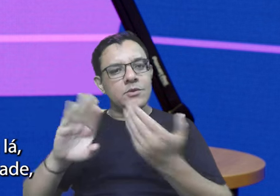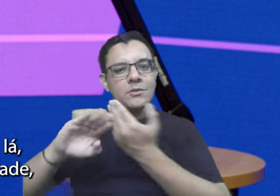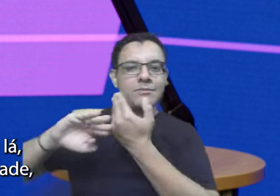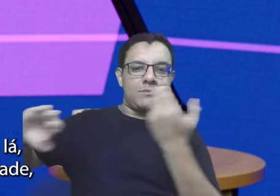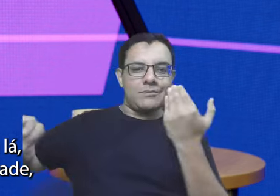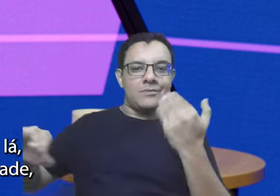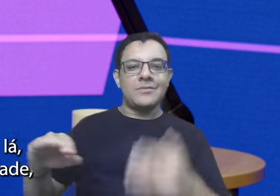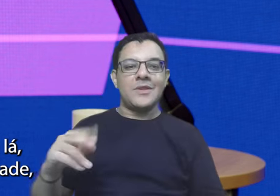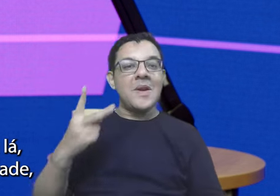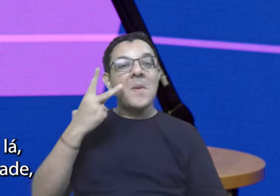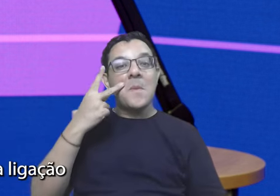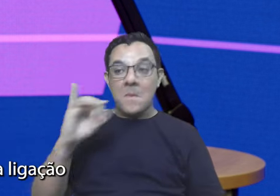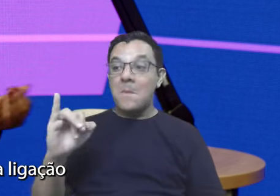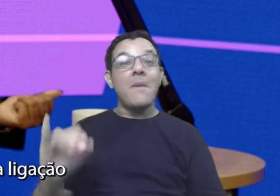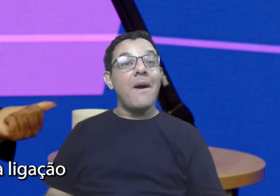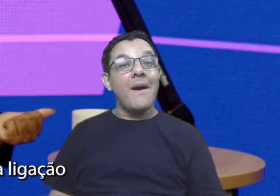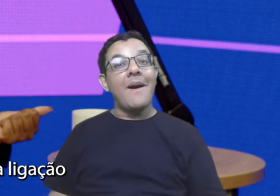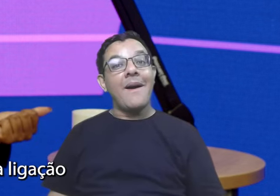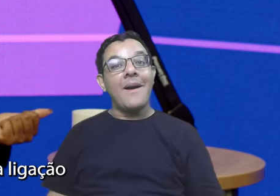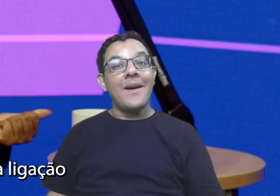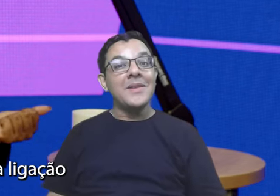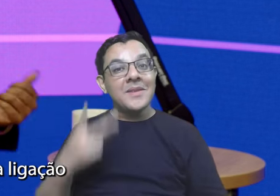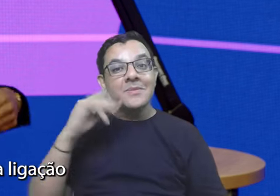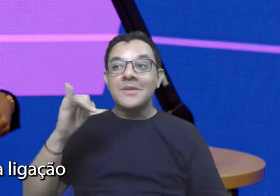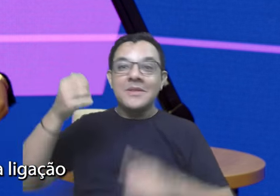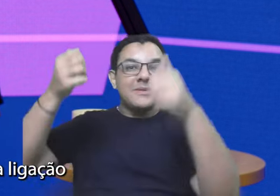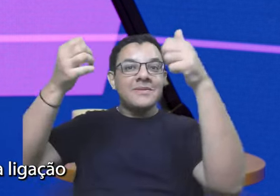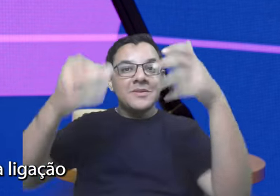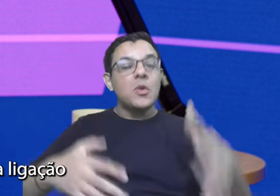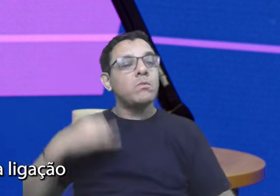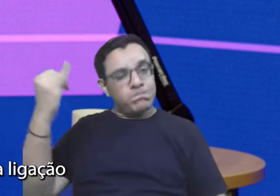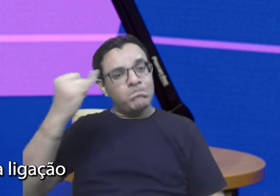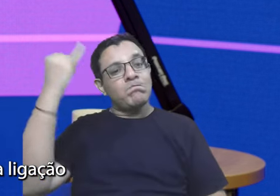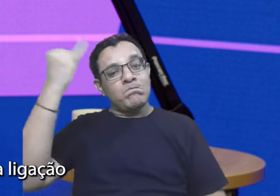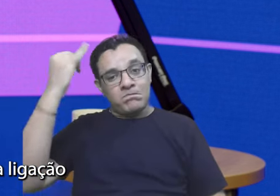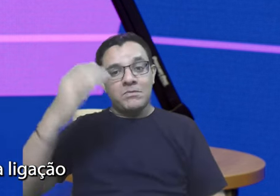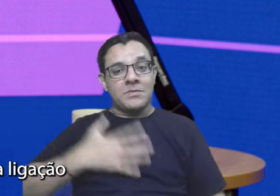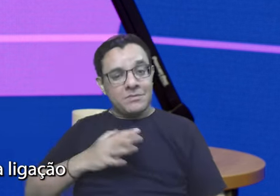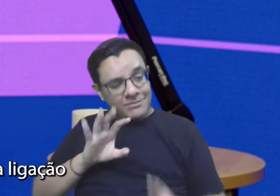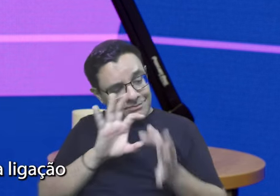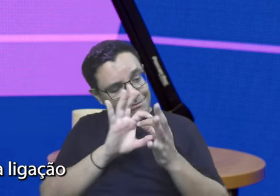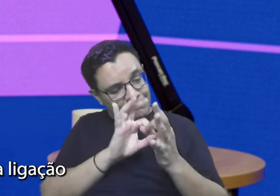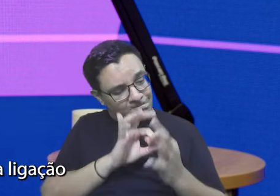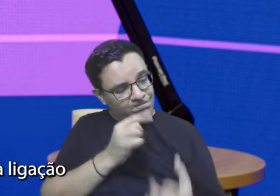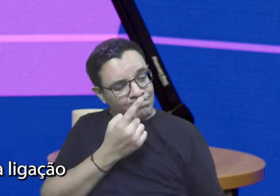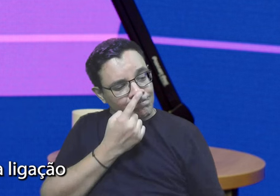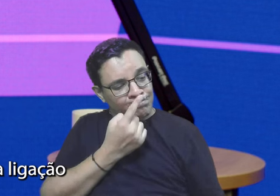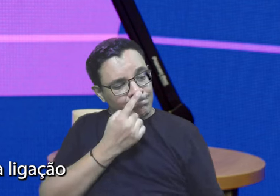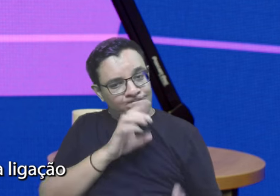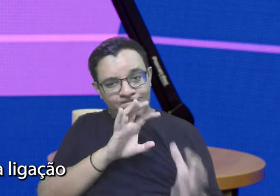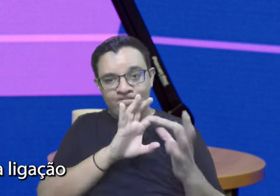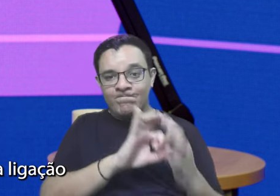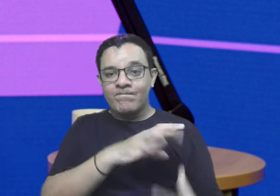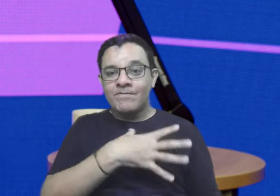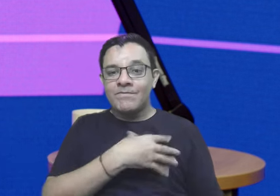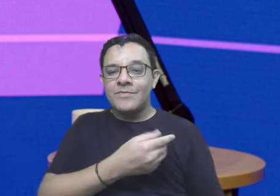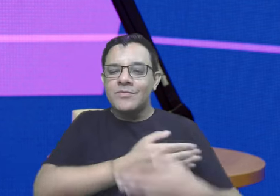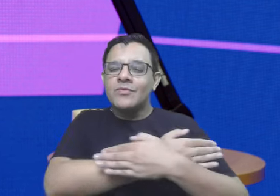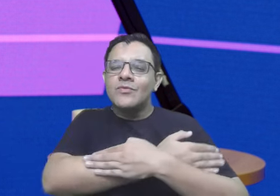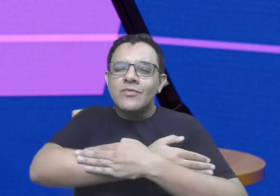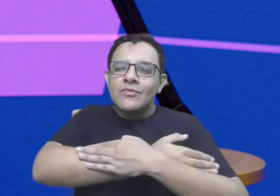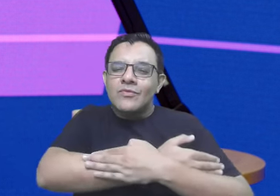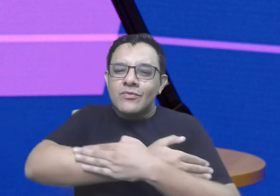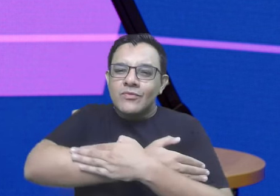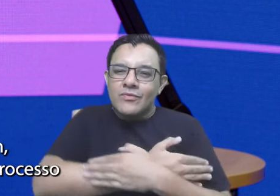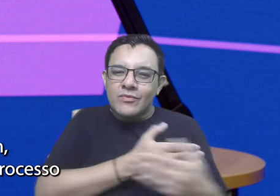licença paternidade e o pai falando como foi importante essa ligação né Eh do